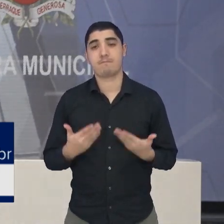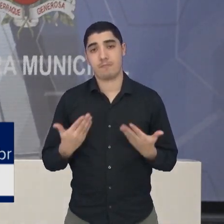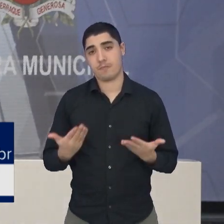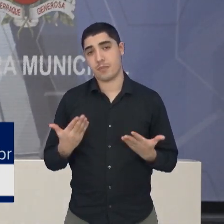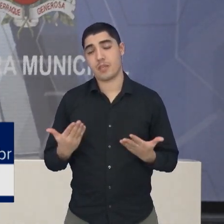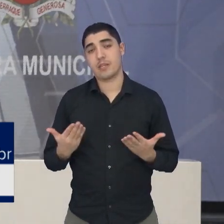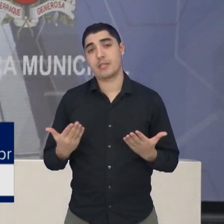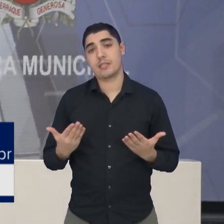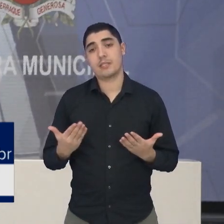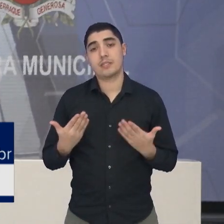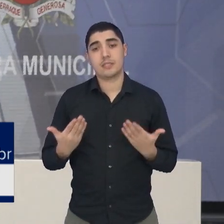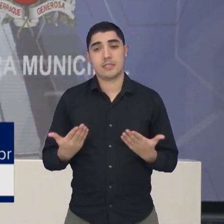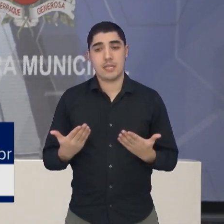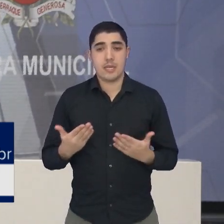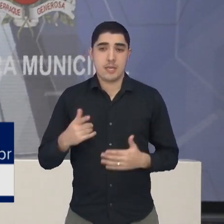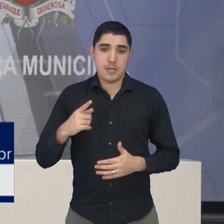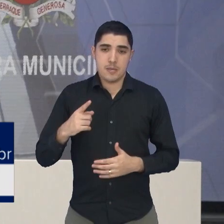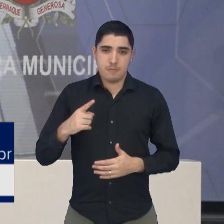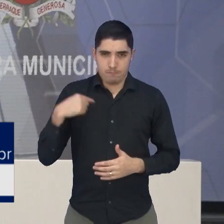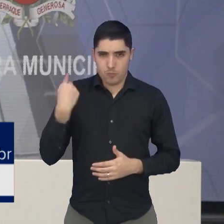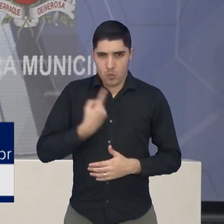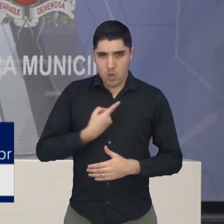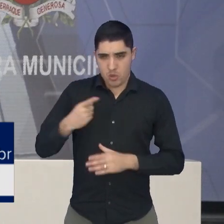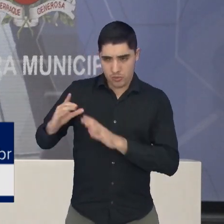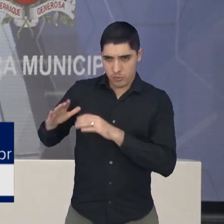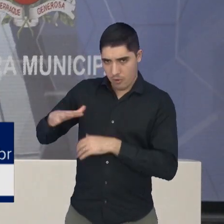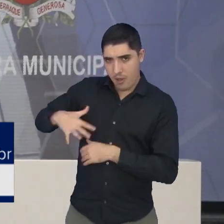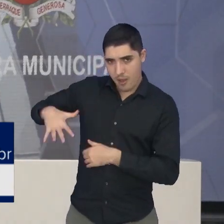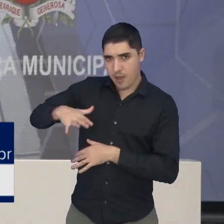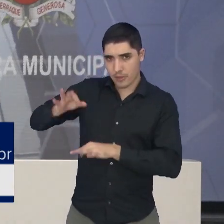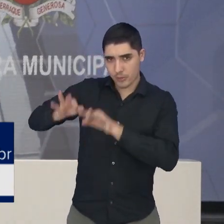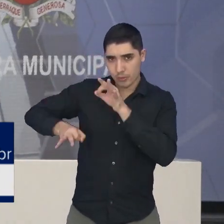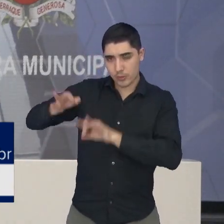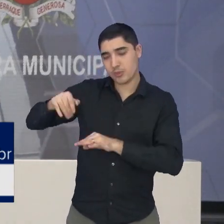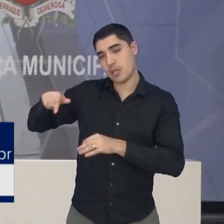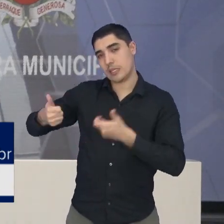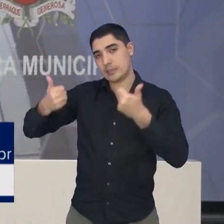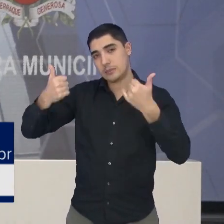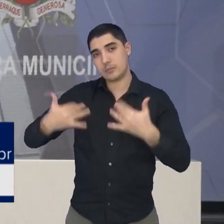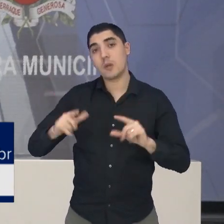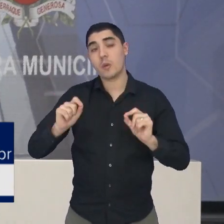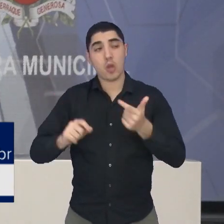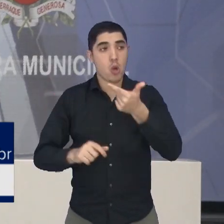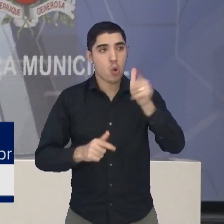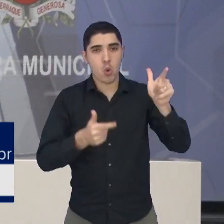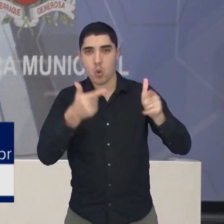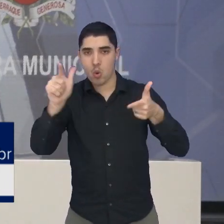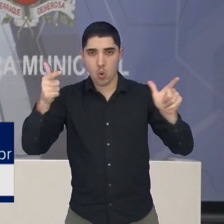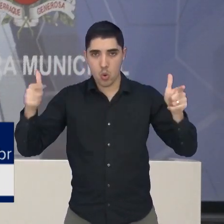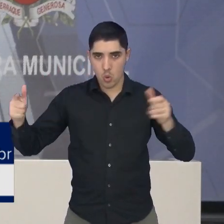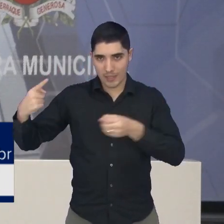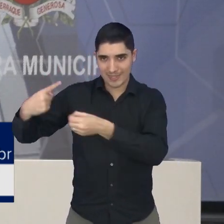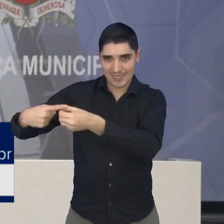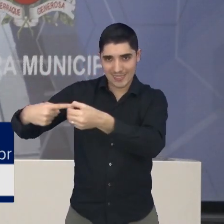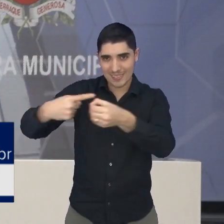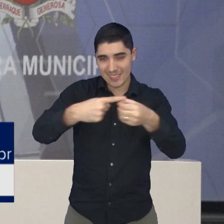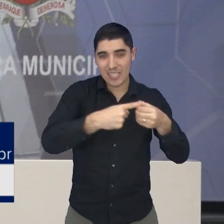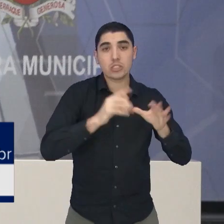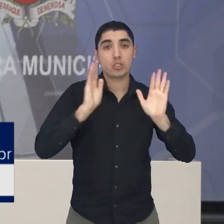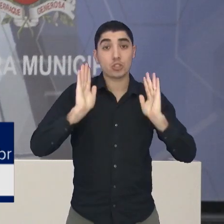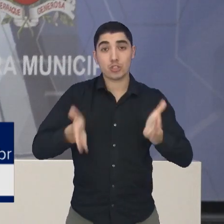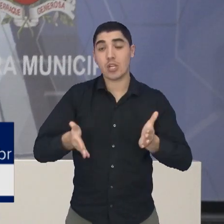parecer do nosso jurídico, ele mostra que em outros municípios recebeu ação de